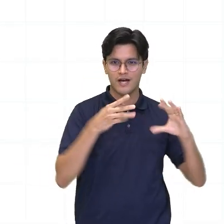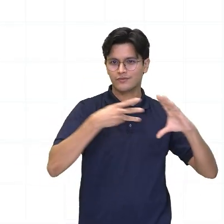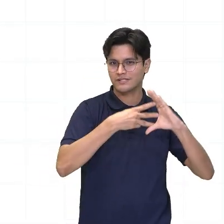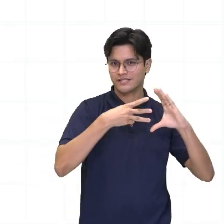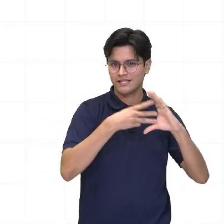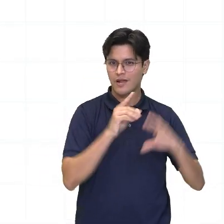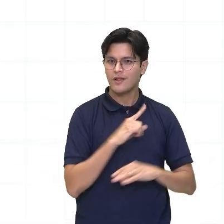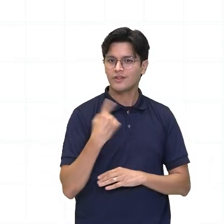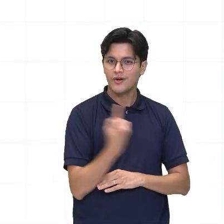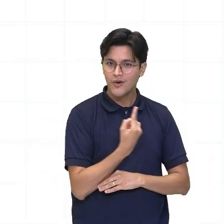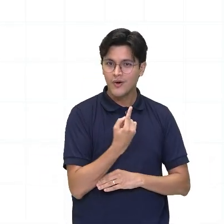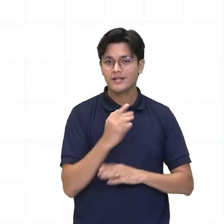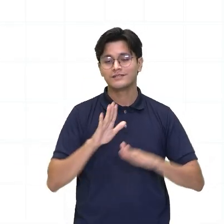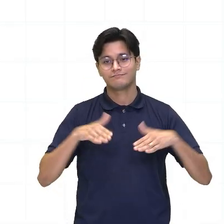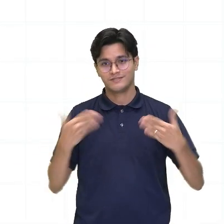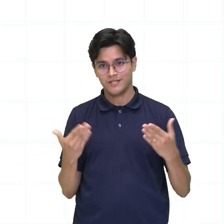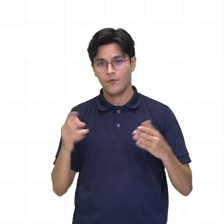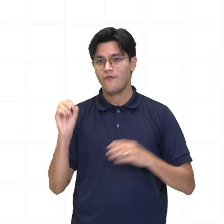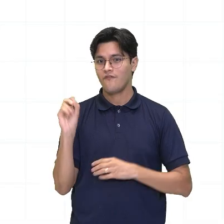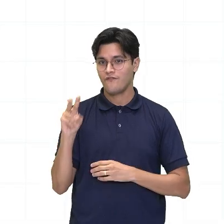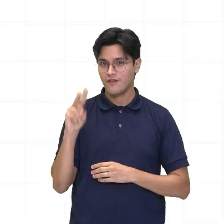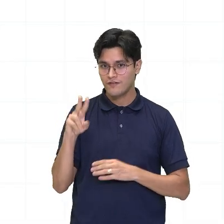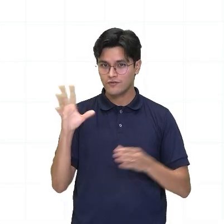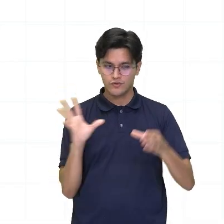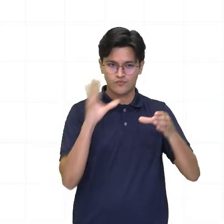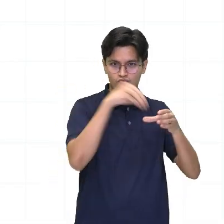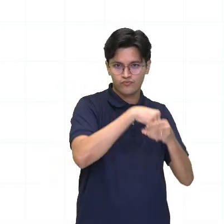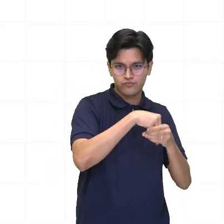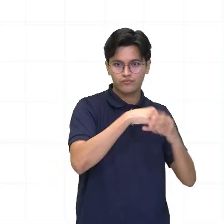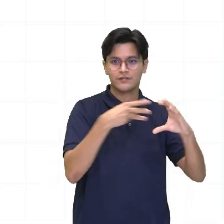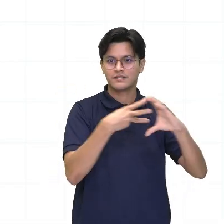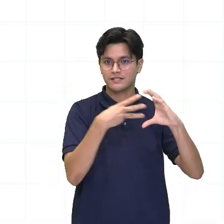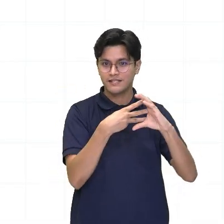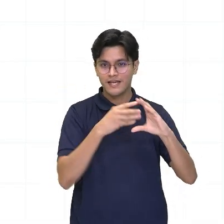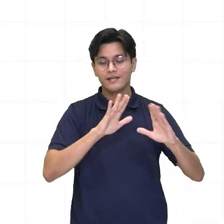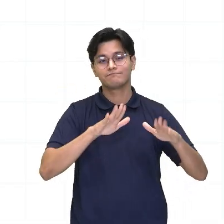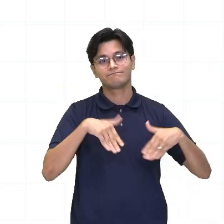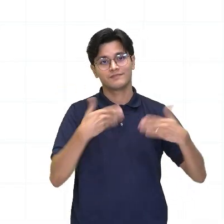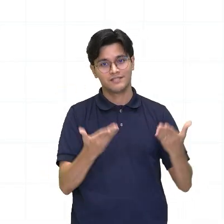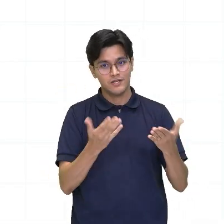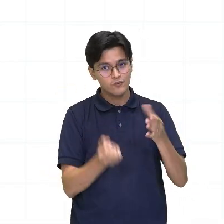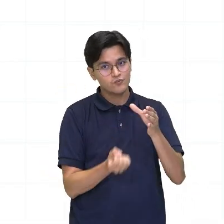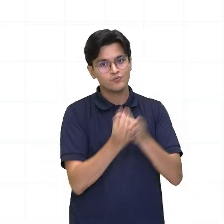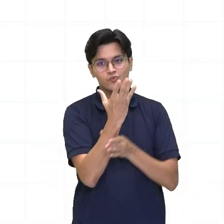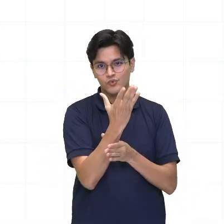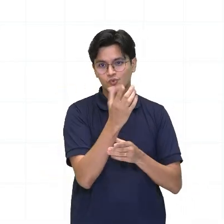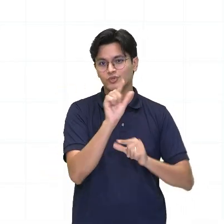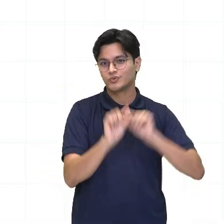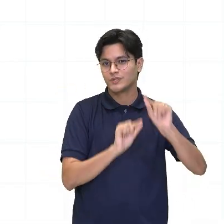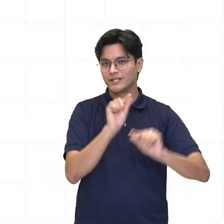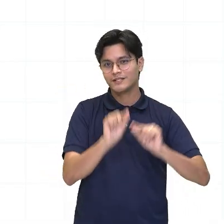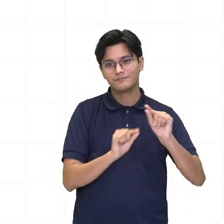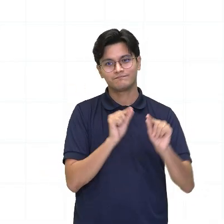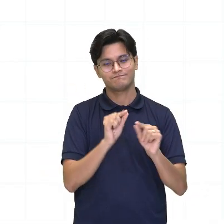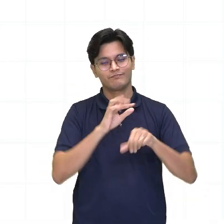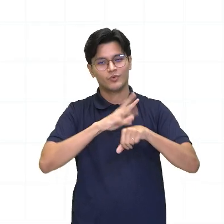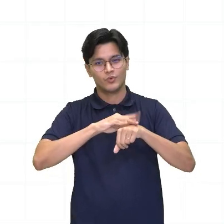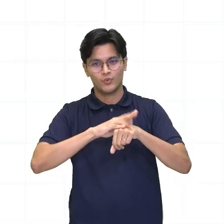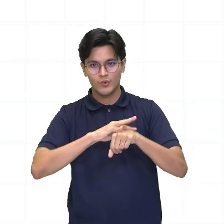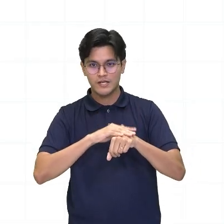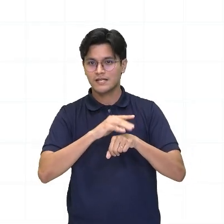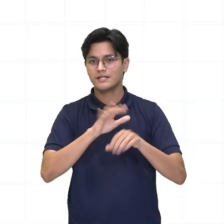célula para sua sobrevivência, para sua reprodução, e aí para isso, né, eles vão tentar então, vão